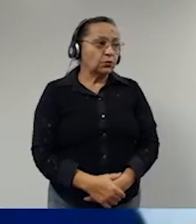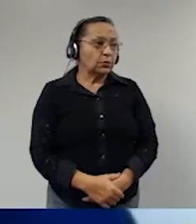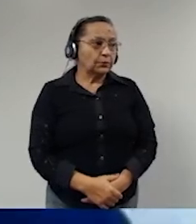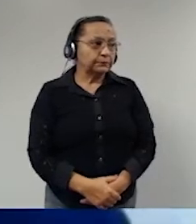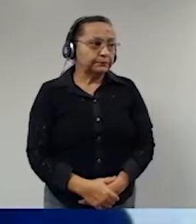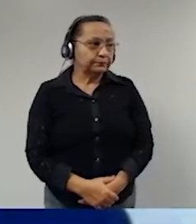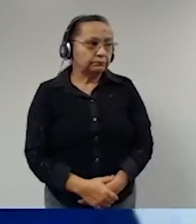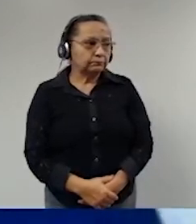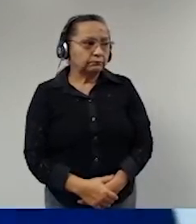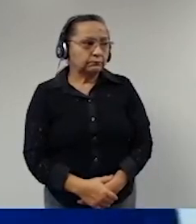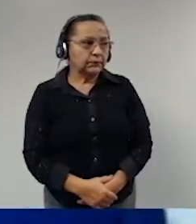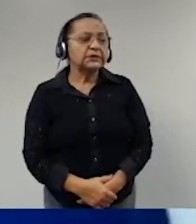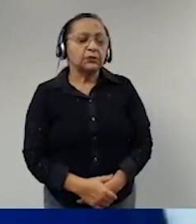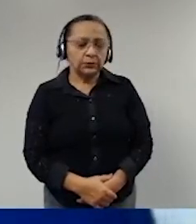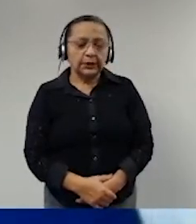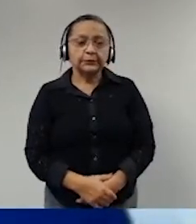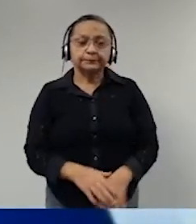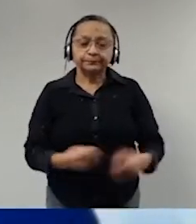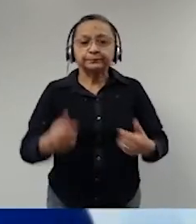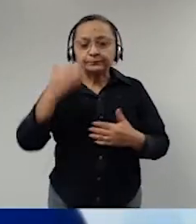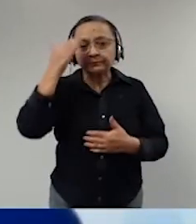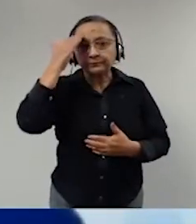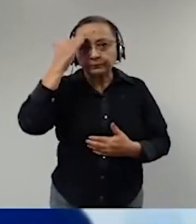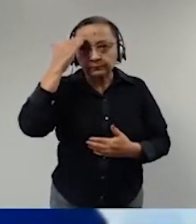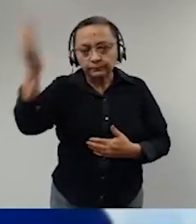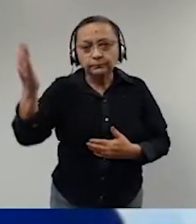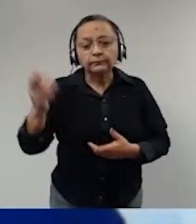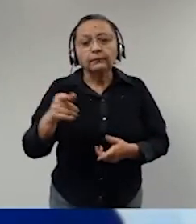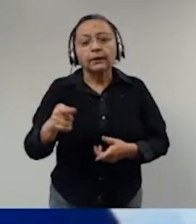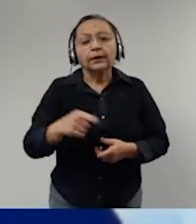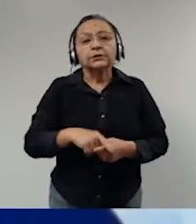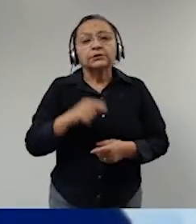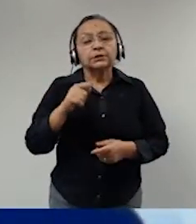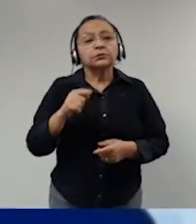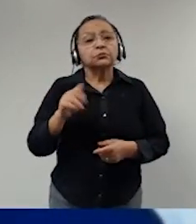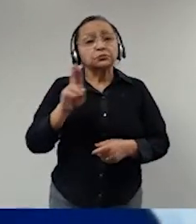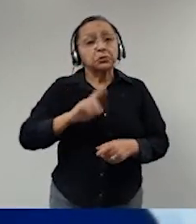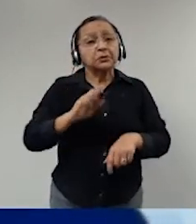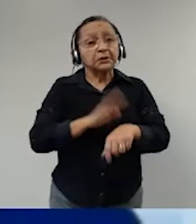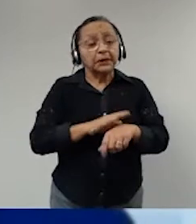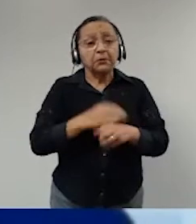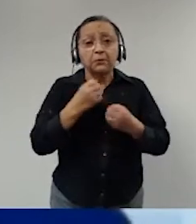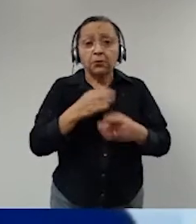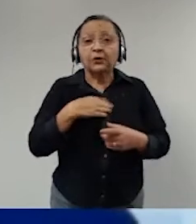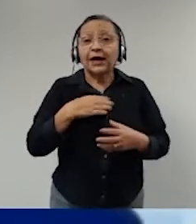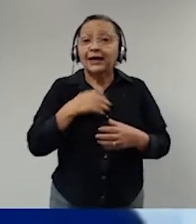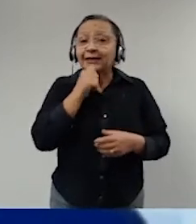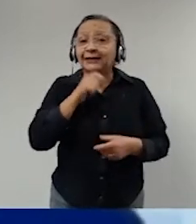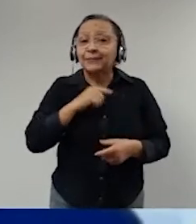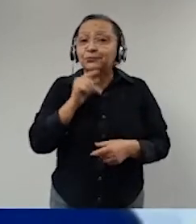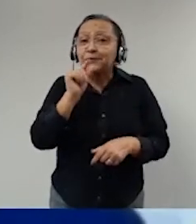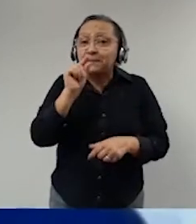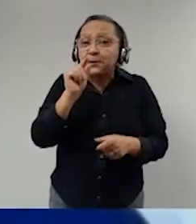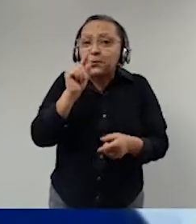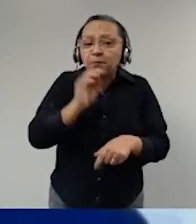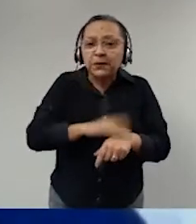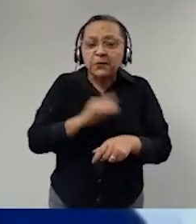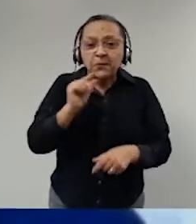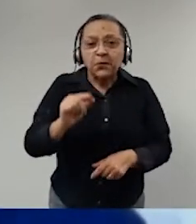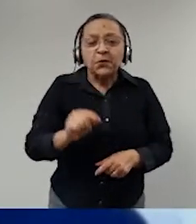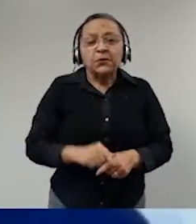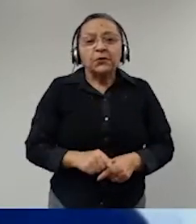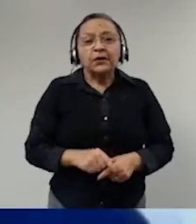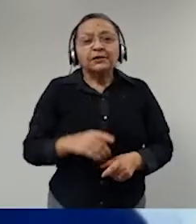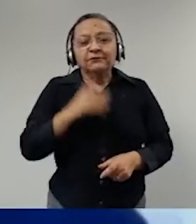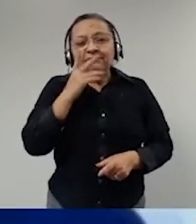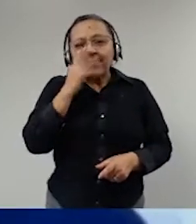Obrigado, Preto Zezé. Você usou dos seus 15 minutos, só 8 minutos, então a gente acho que vai dar para a gente fazer um debate rápido no final. Eu